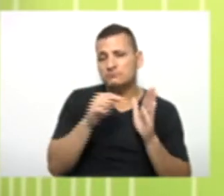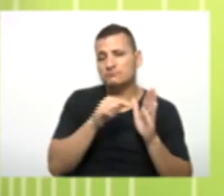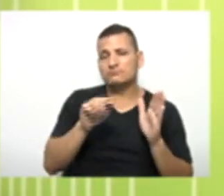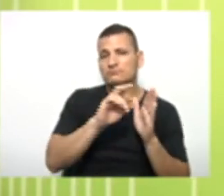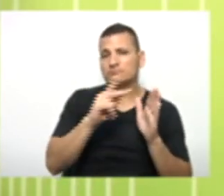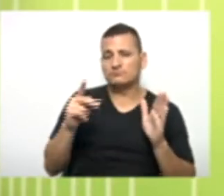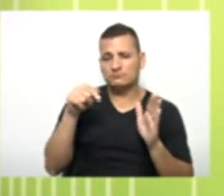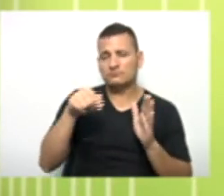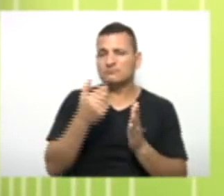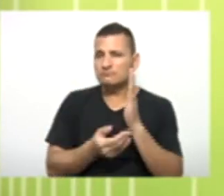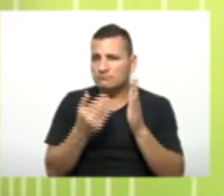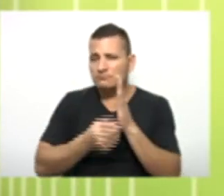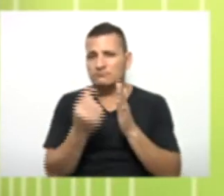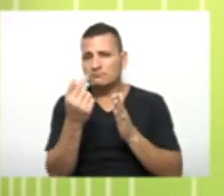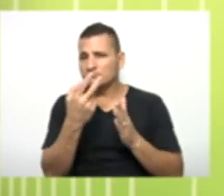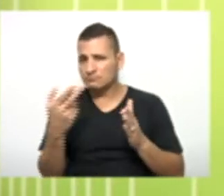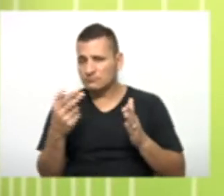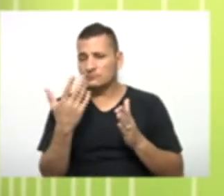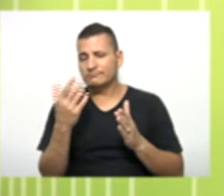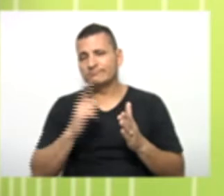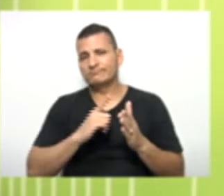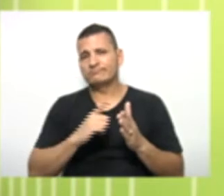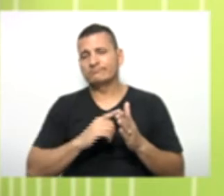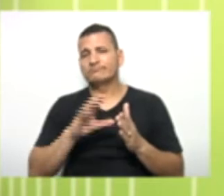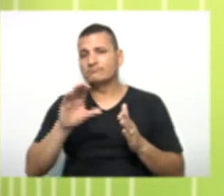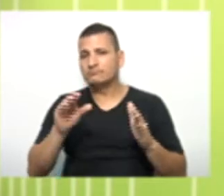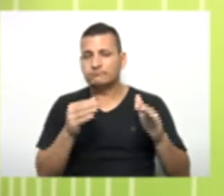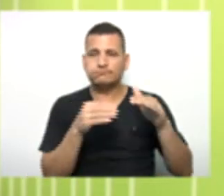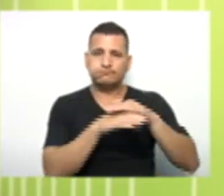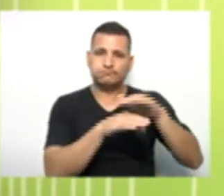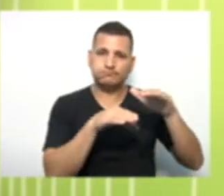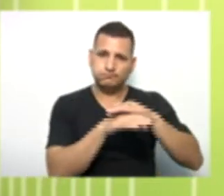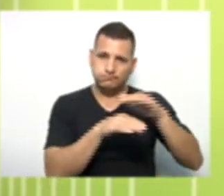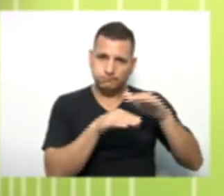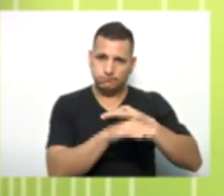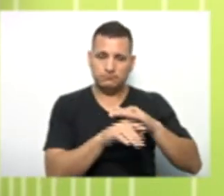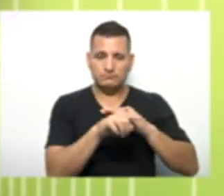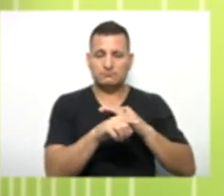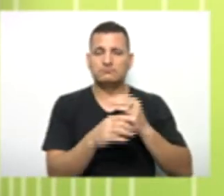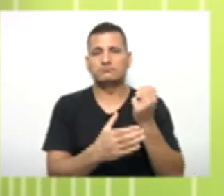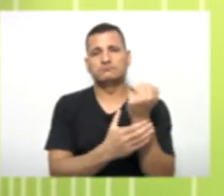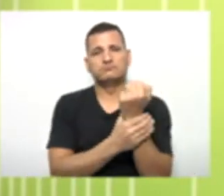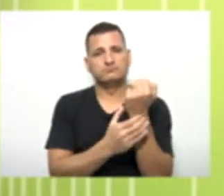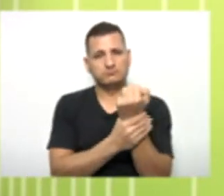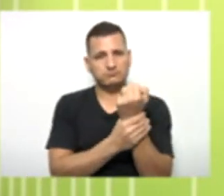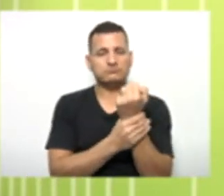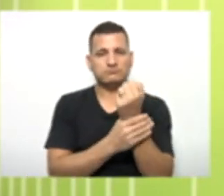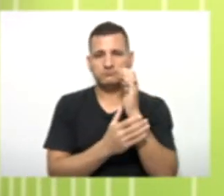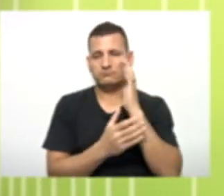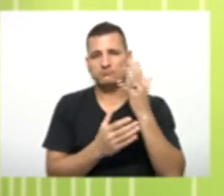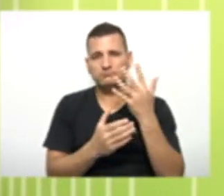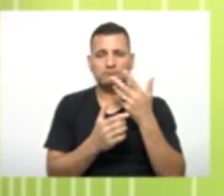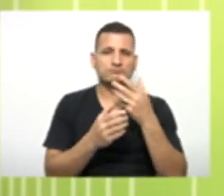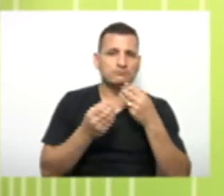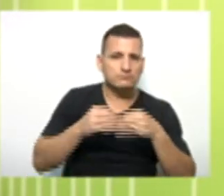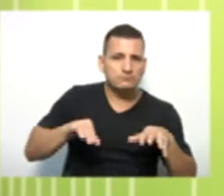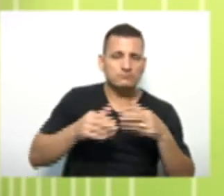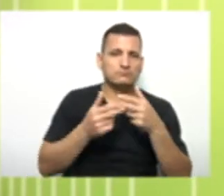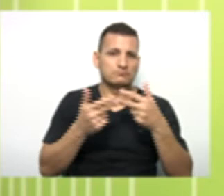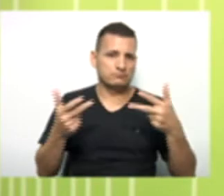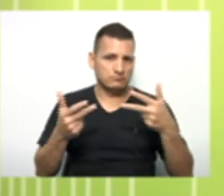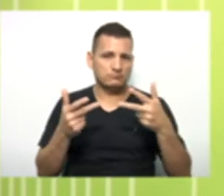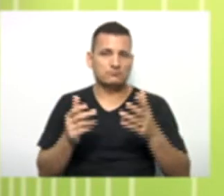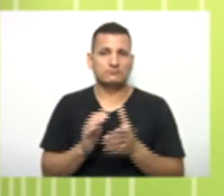Uma poupança desse recurso que sobrou para posteriormente ser utilizado,